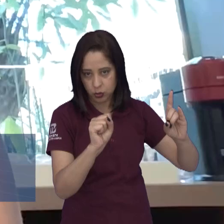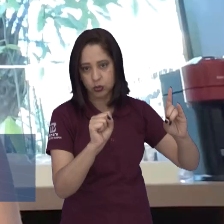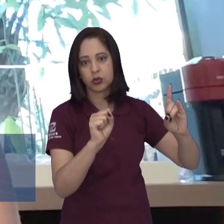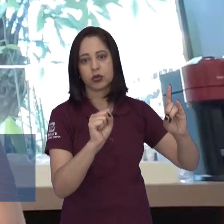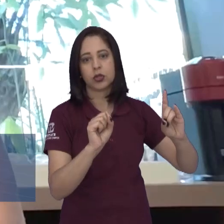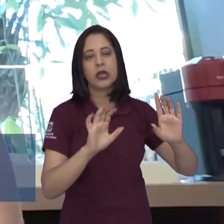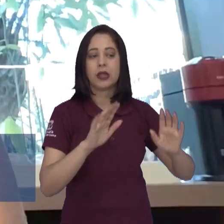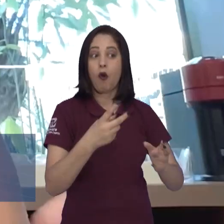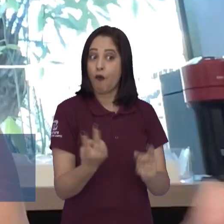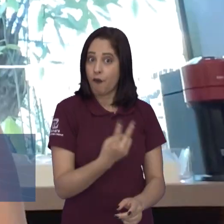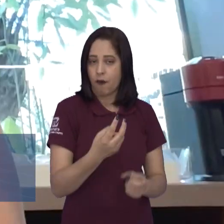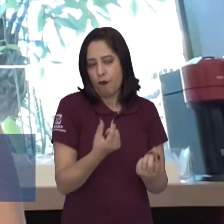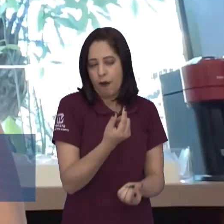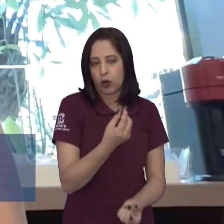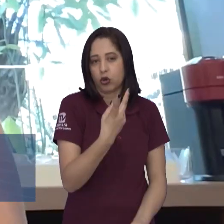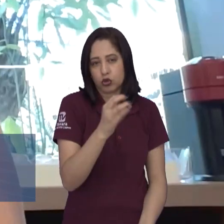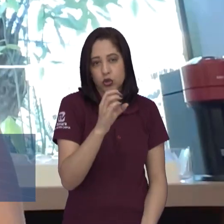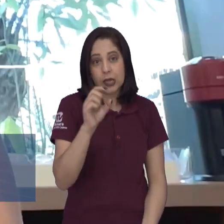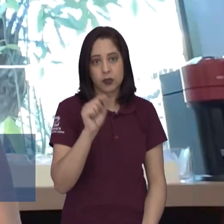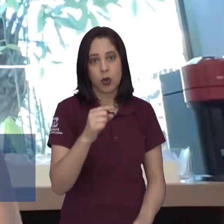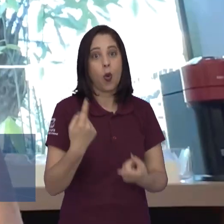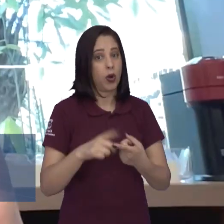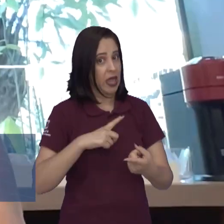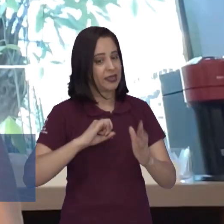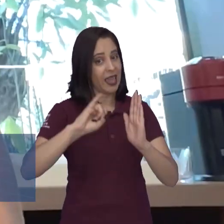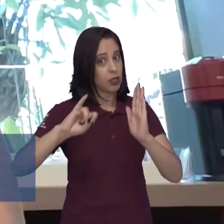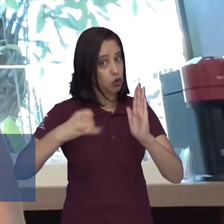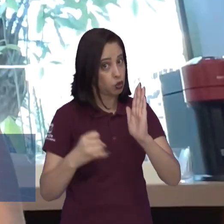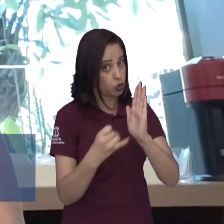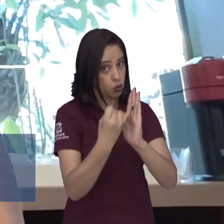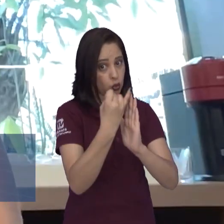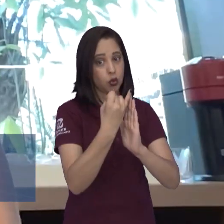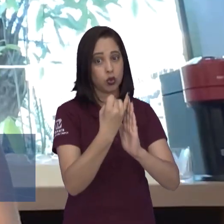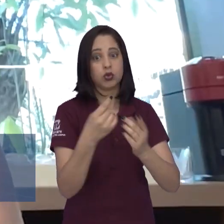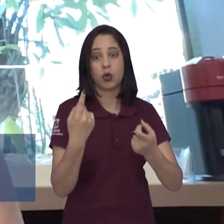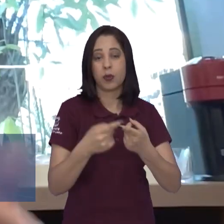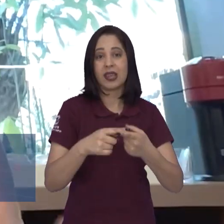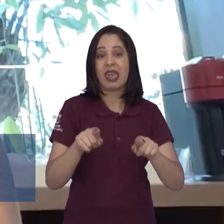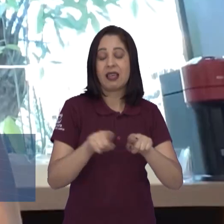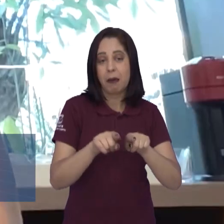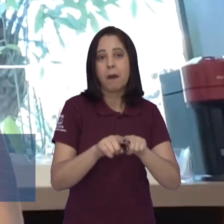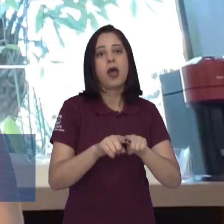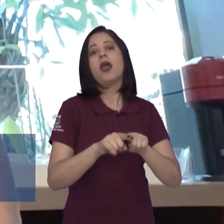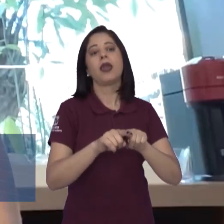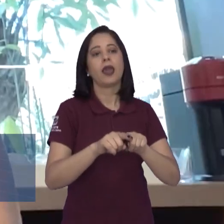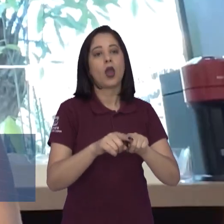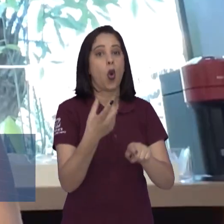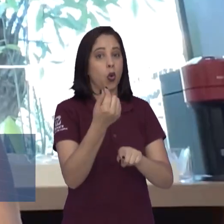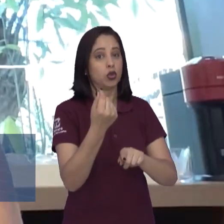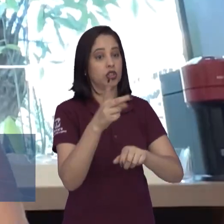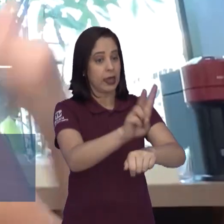também tem um motivo, que é a alta de juros, né? Então, você tem um financiamento mais caro, você tem uma comprovação de